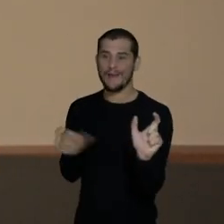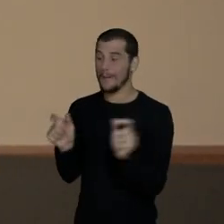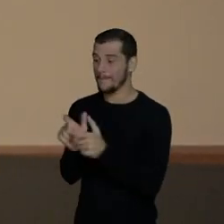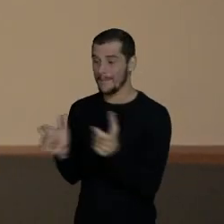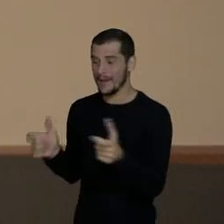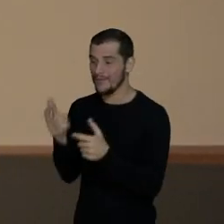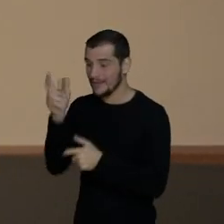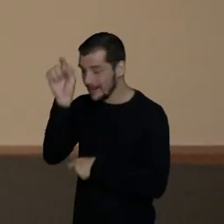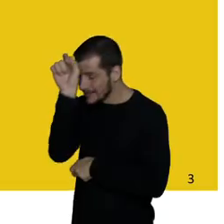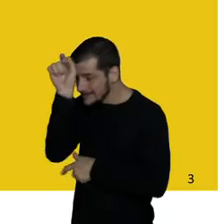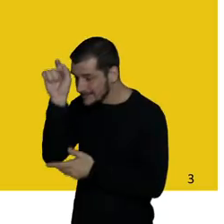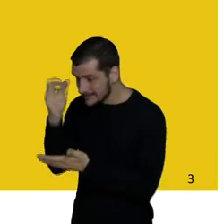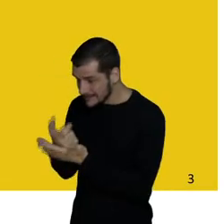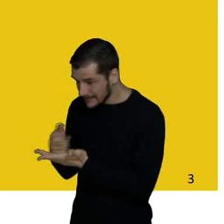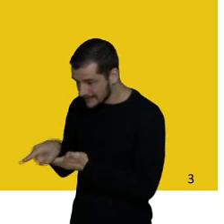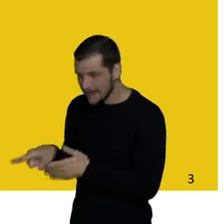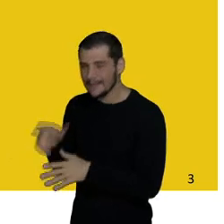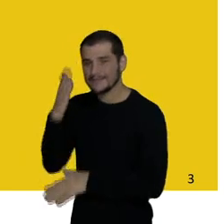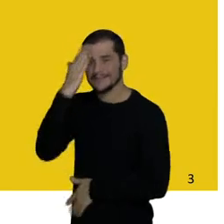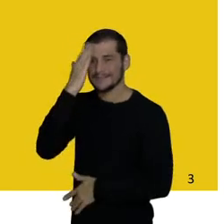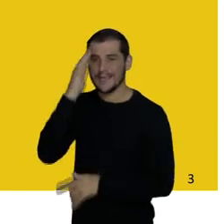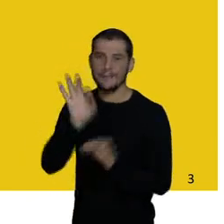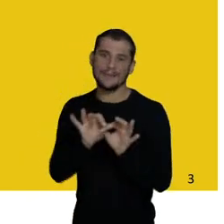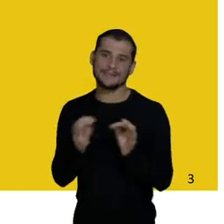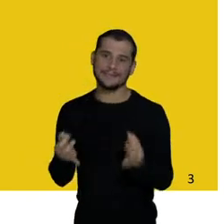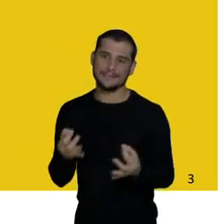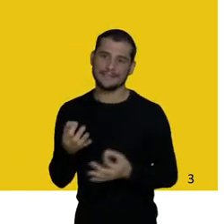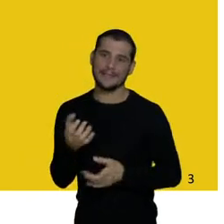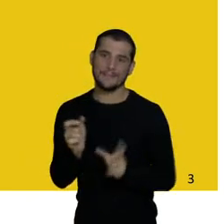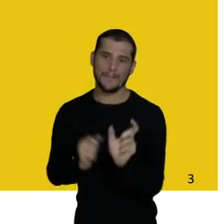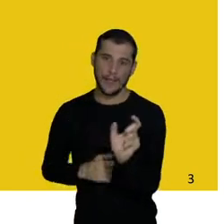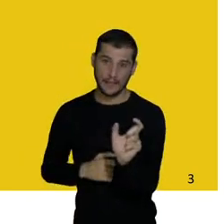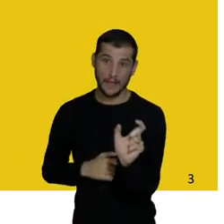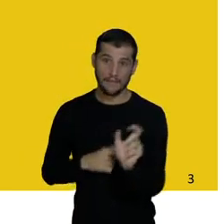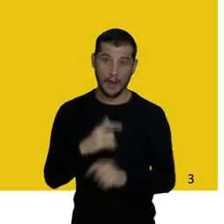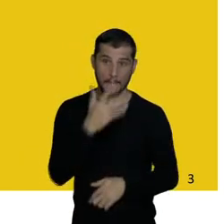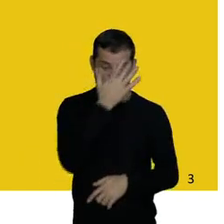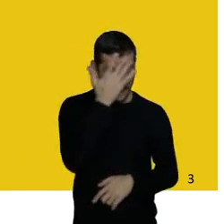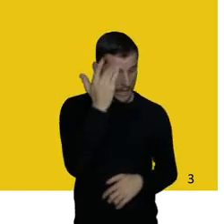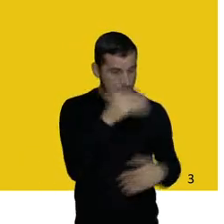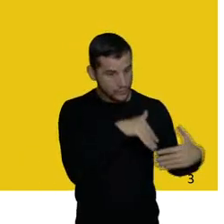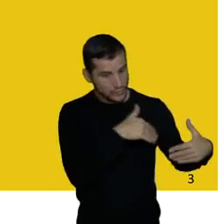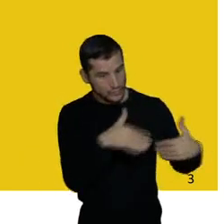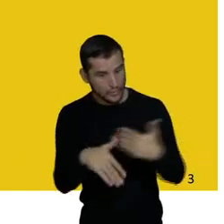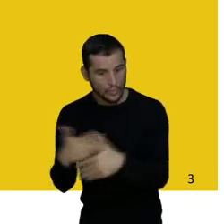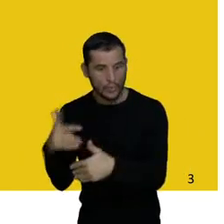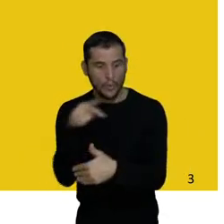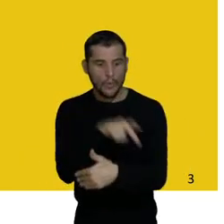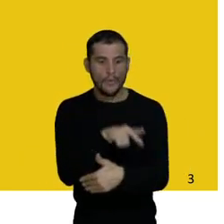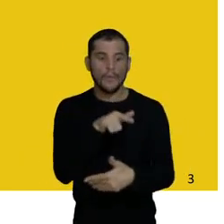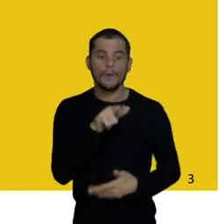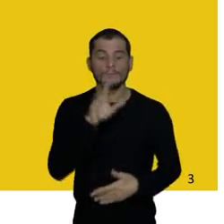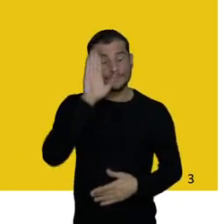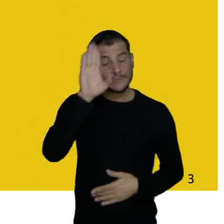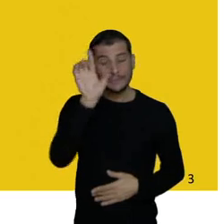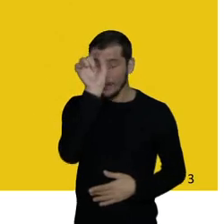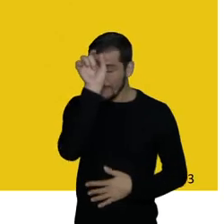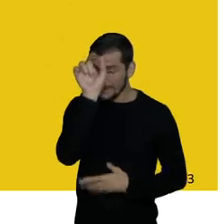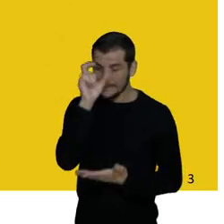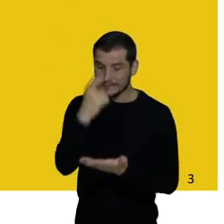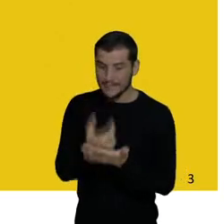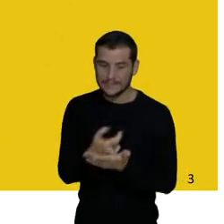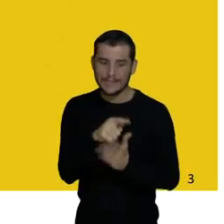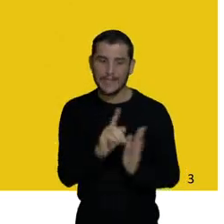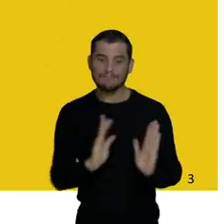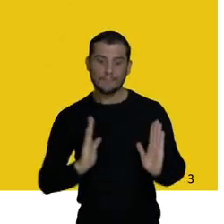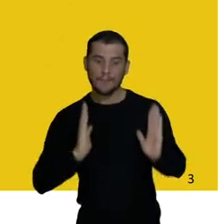léxico então aquilo que eu falei nem todos leitores passam dessa frase dessa fase principalmente os disléxicos né eles ficam e